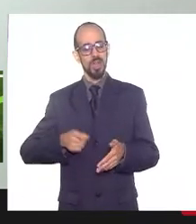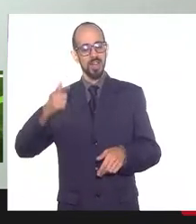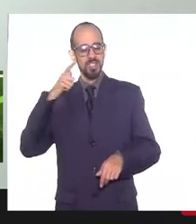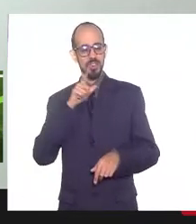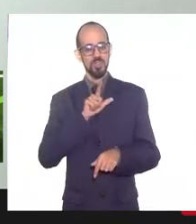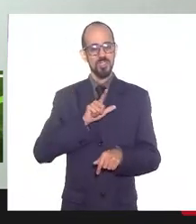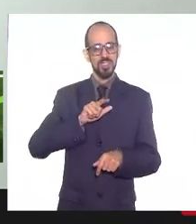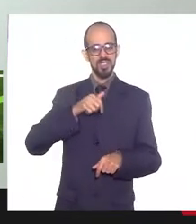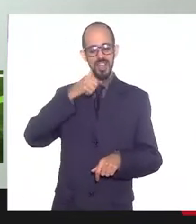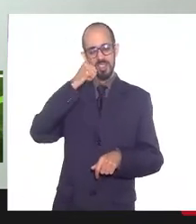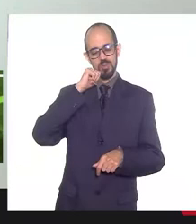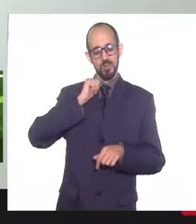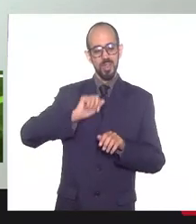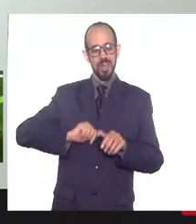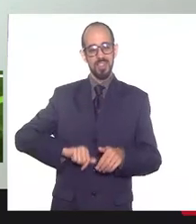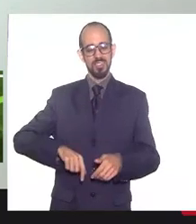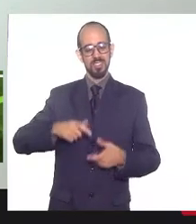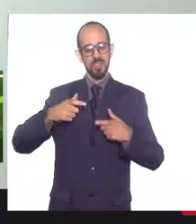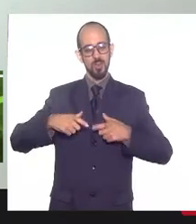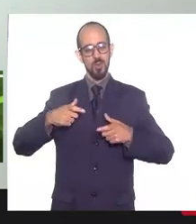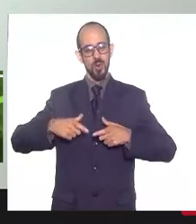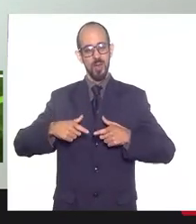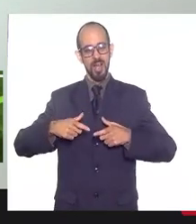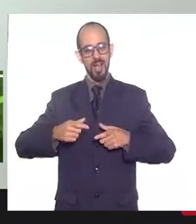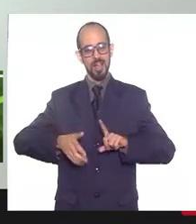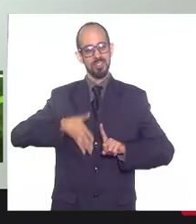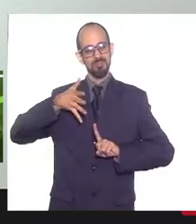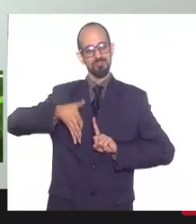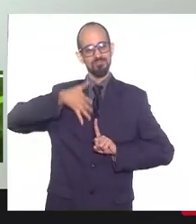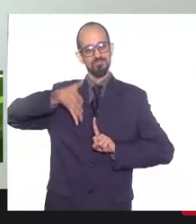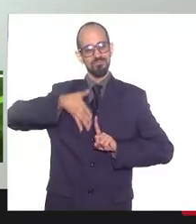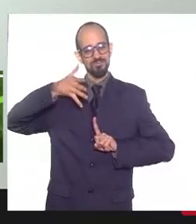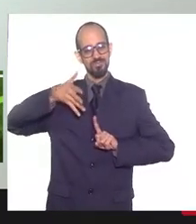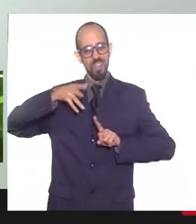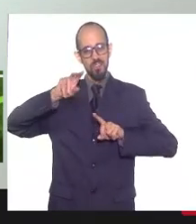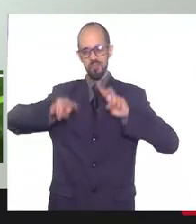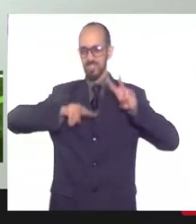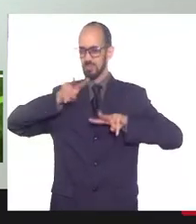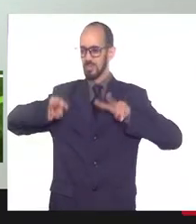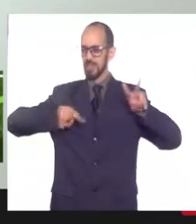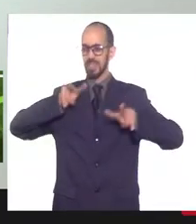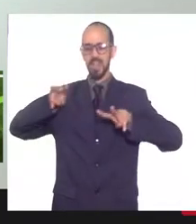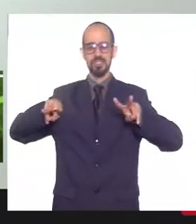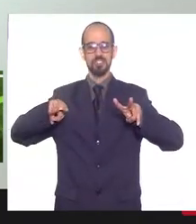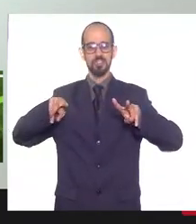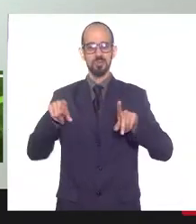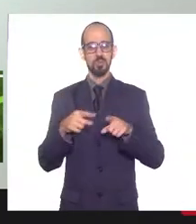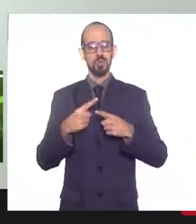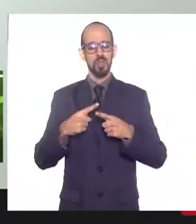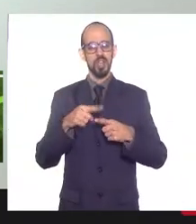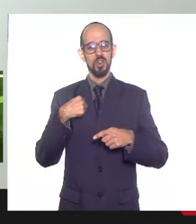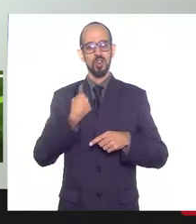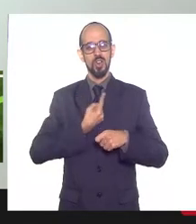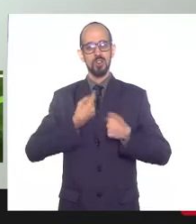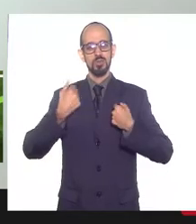mulheres tenham cada vez mais espaço de voz, visibilidade, porque nós precisamos